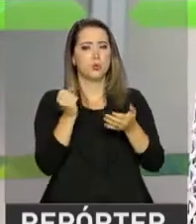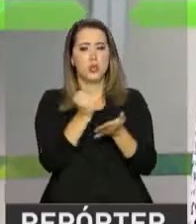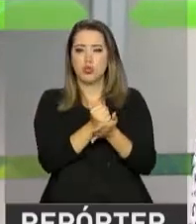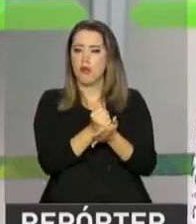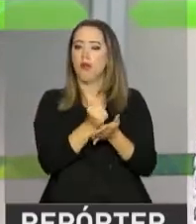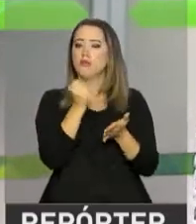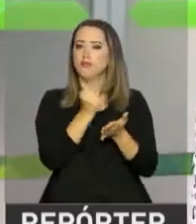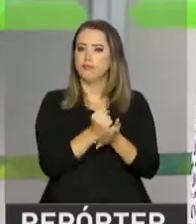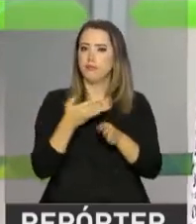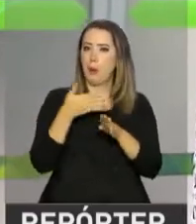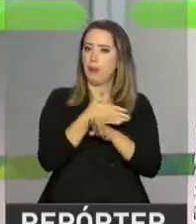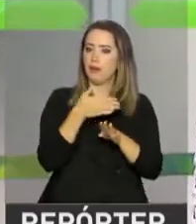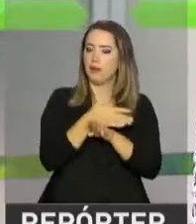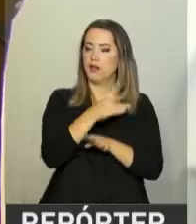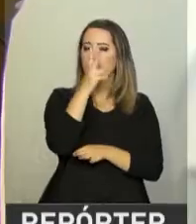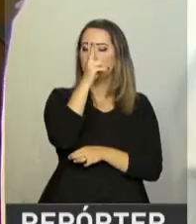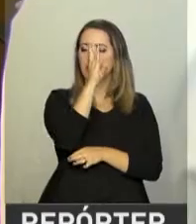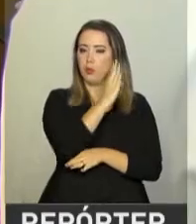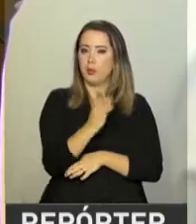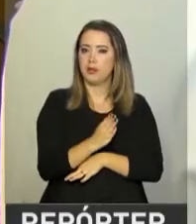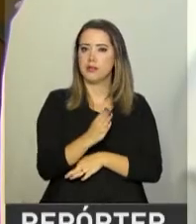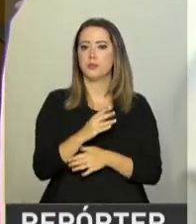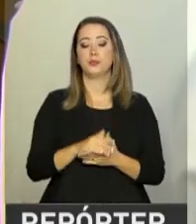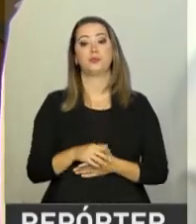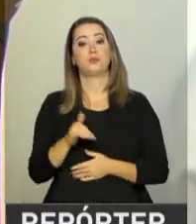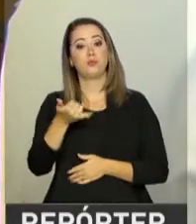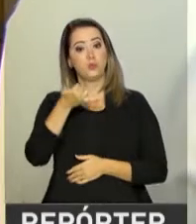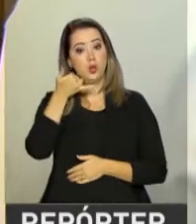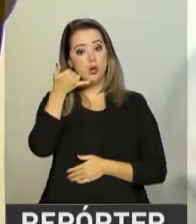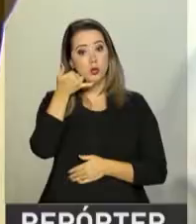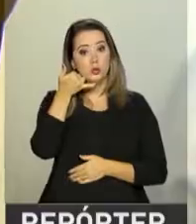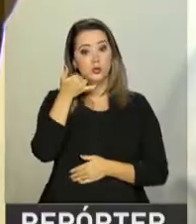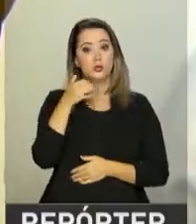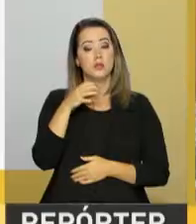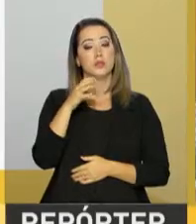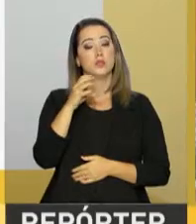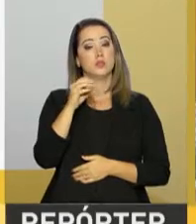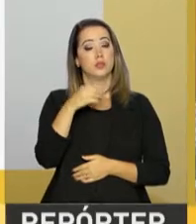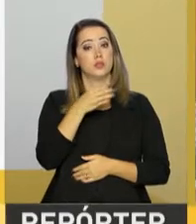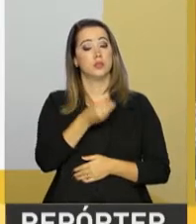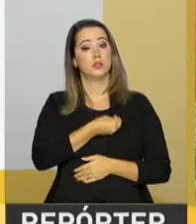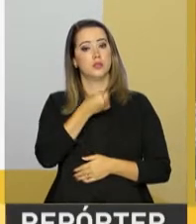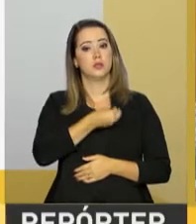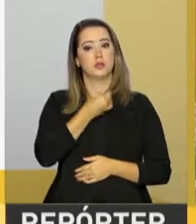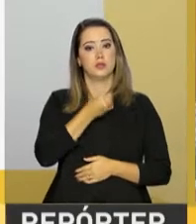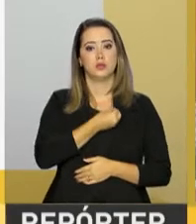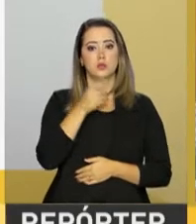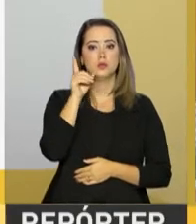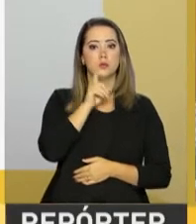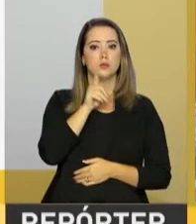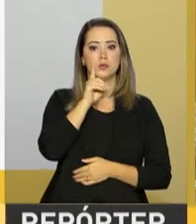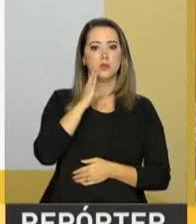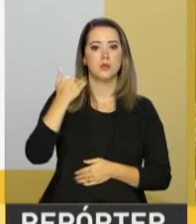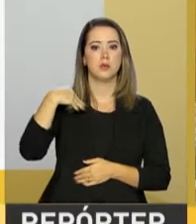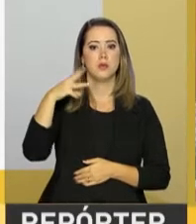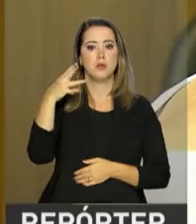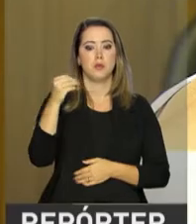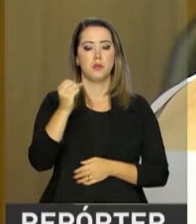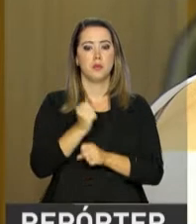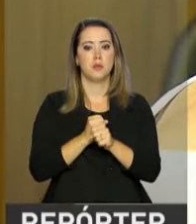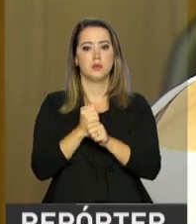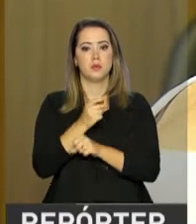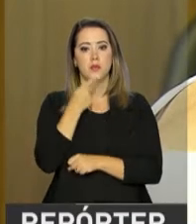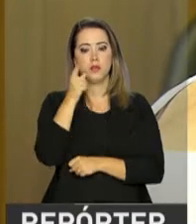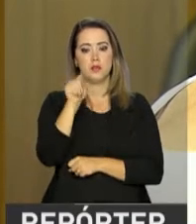Brasil em 2016. Por telefone, conversamos com a Cristiane, que mora nos Estados Unidos há mais de 30 anos.